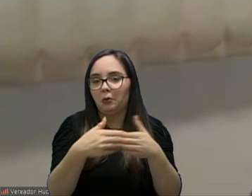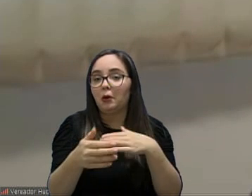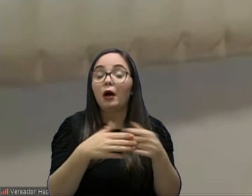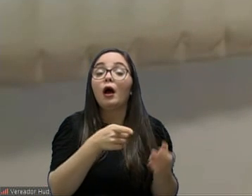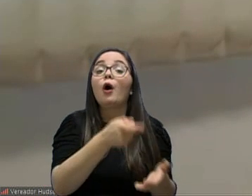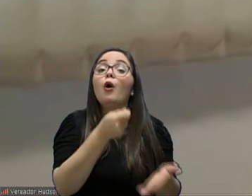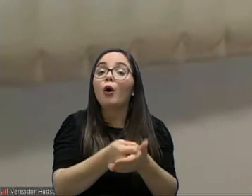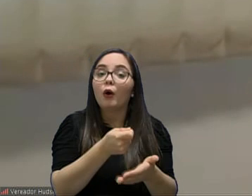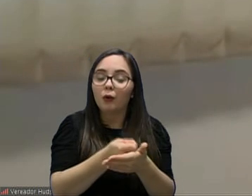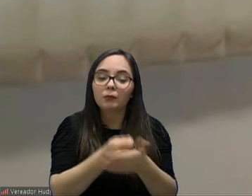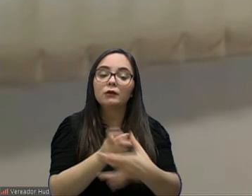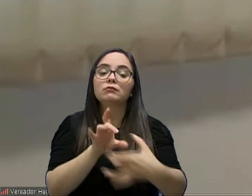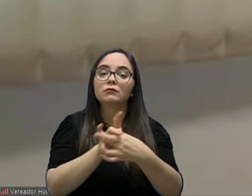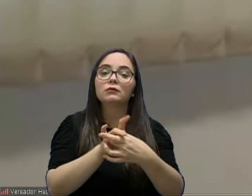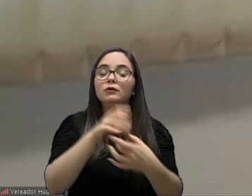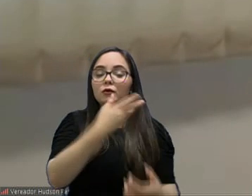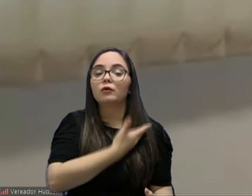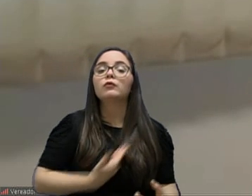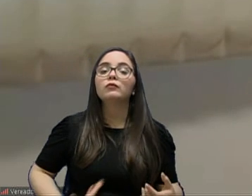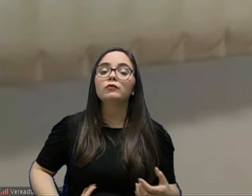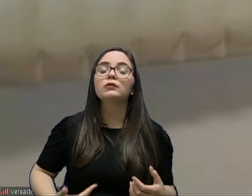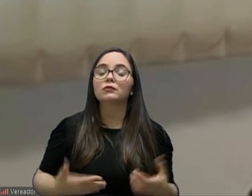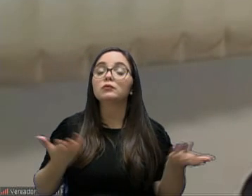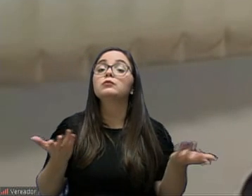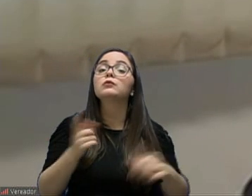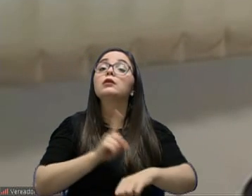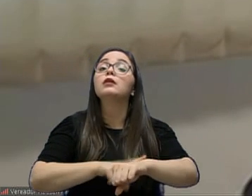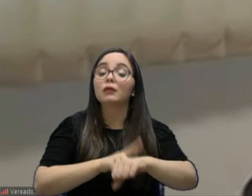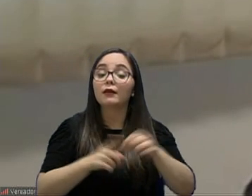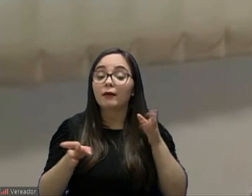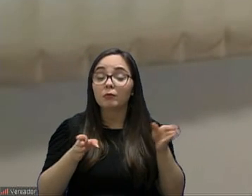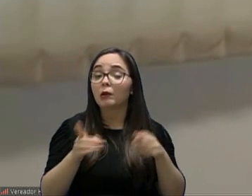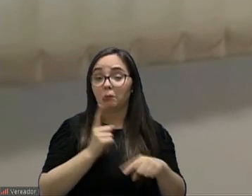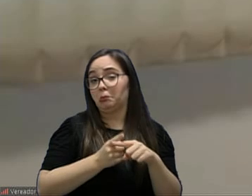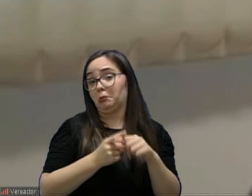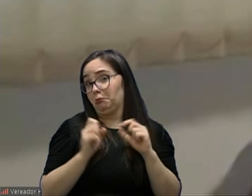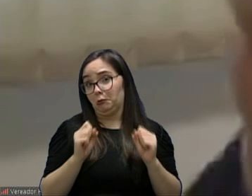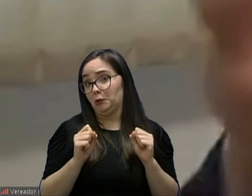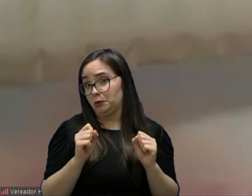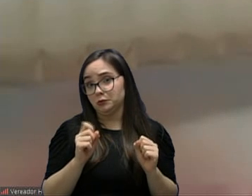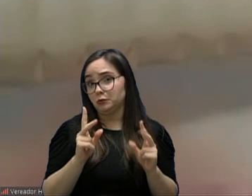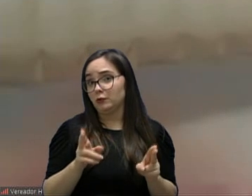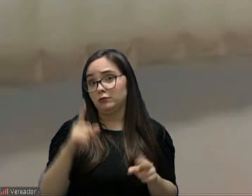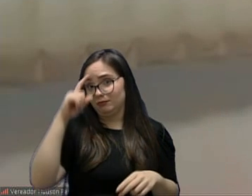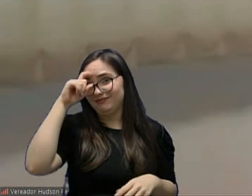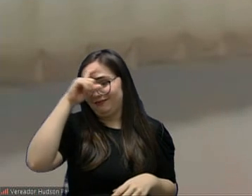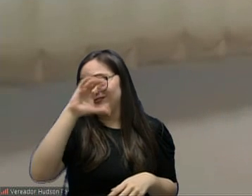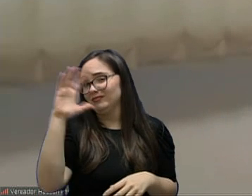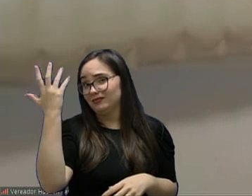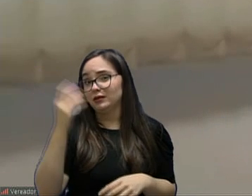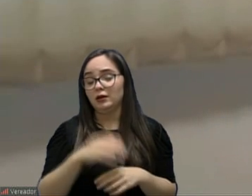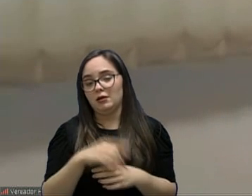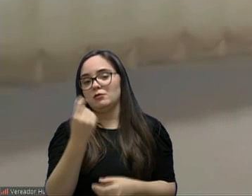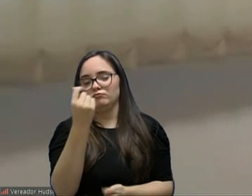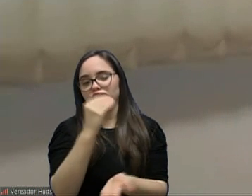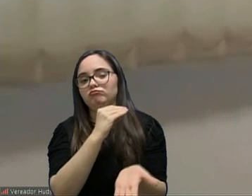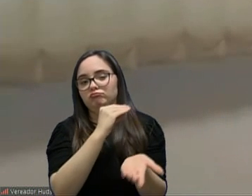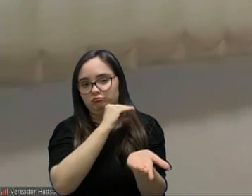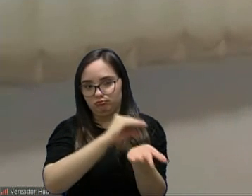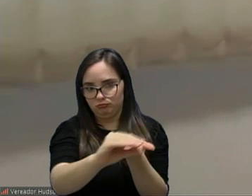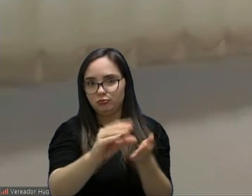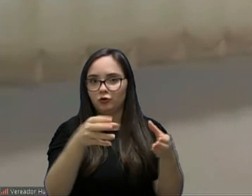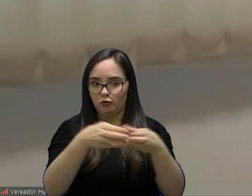obrigada a continuar atendendo a população. Porque senão fica difícil. Você investe dinheiro público